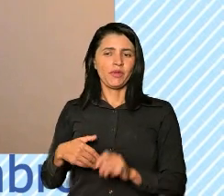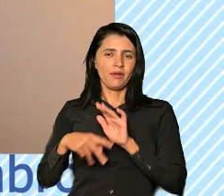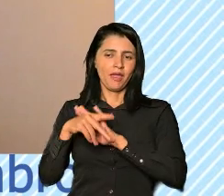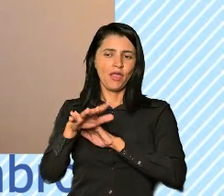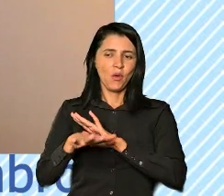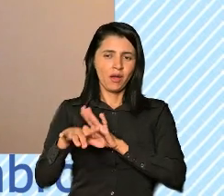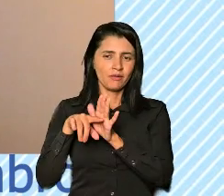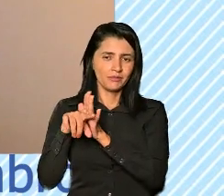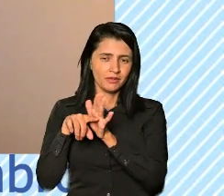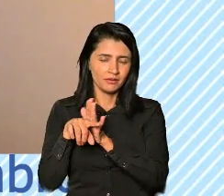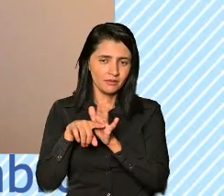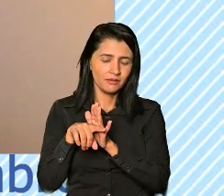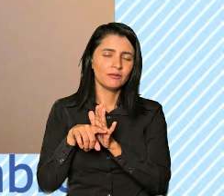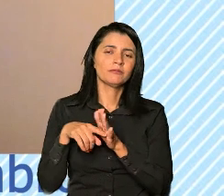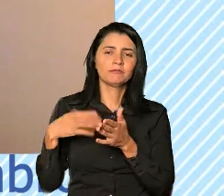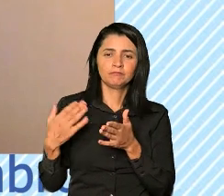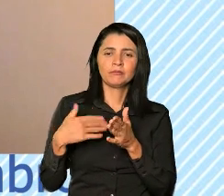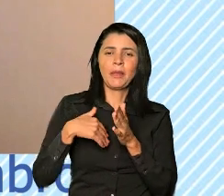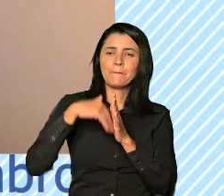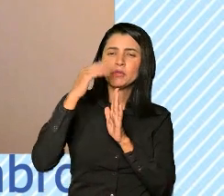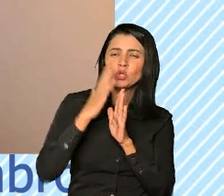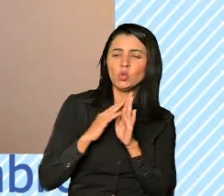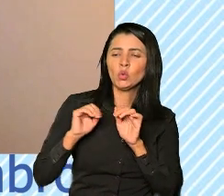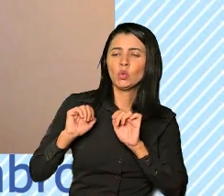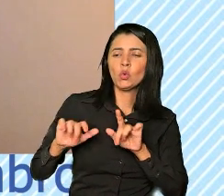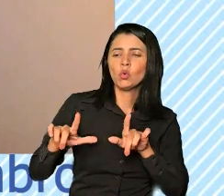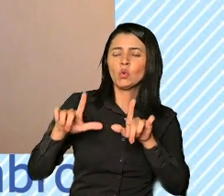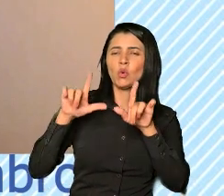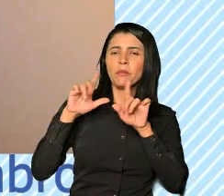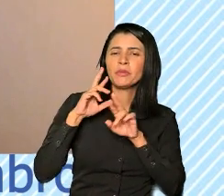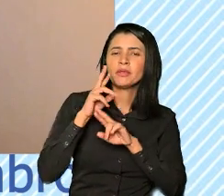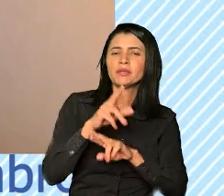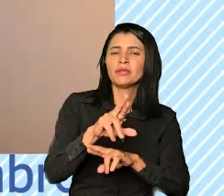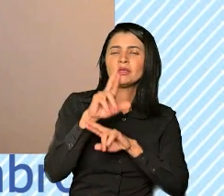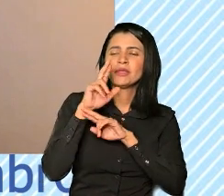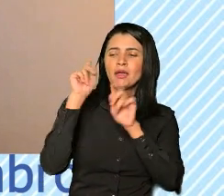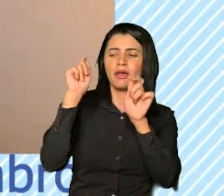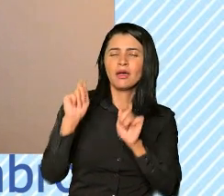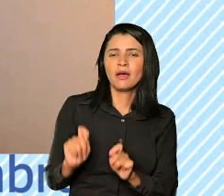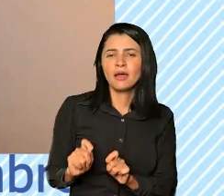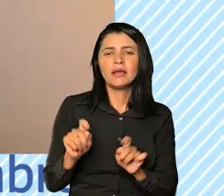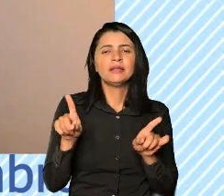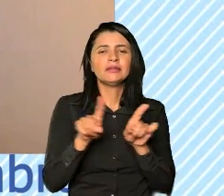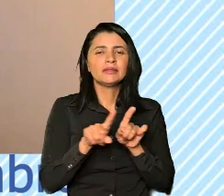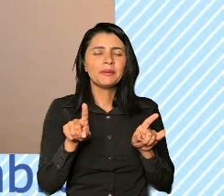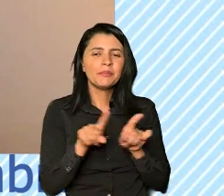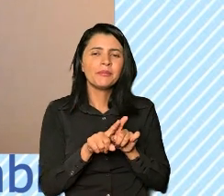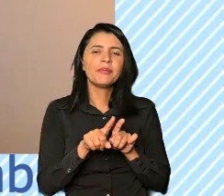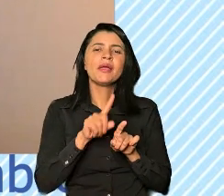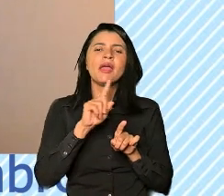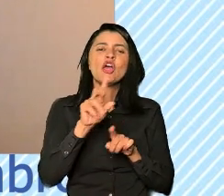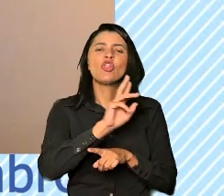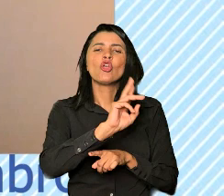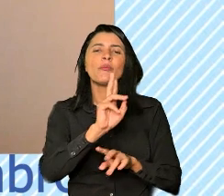essa pesquisa, né, a pintura, as representações iconográficas, a questão da denominação dos logradouros